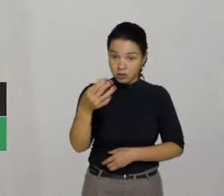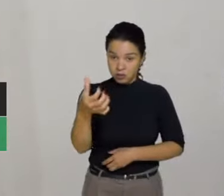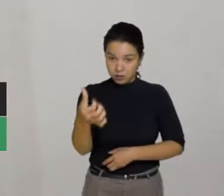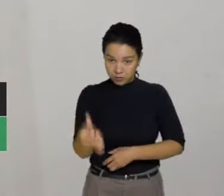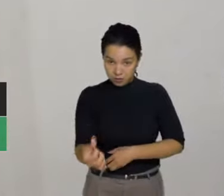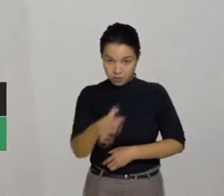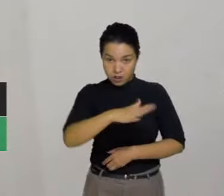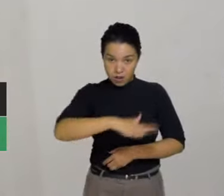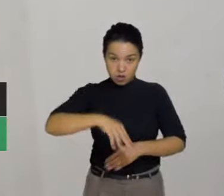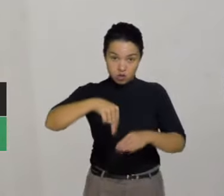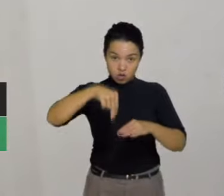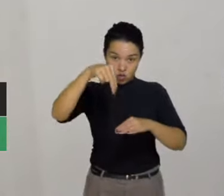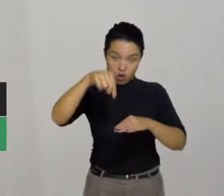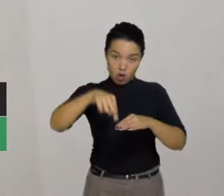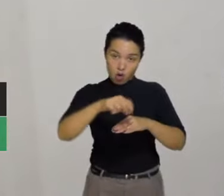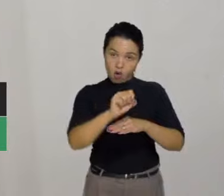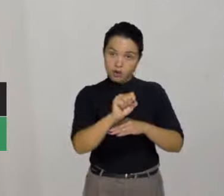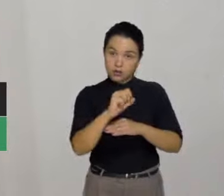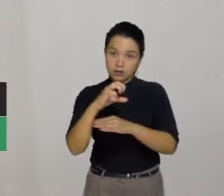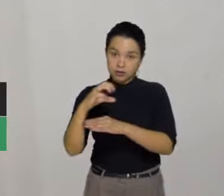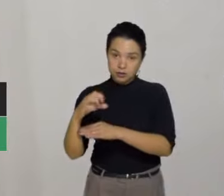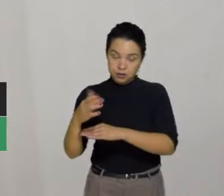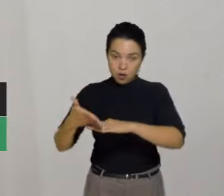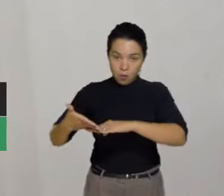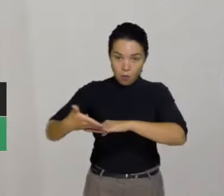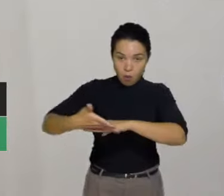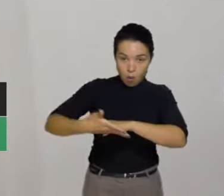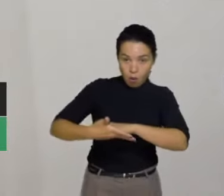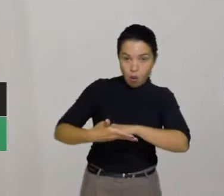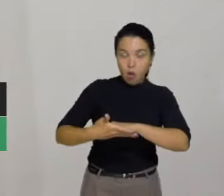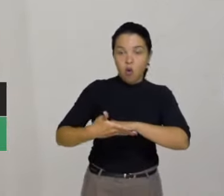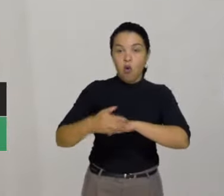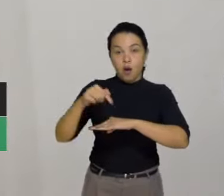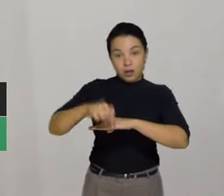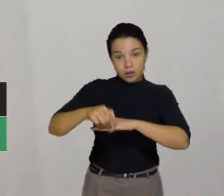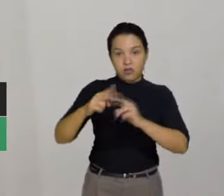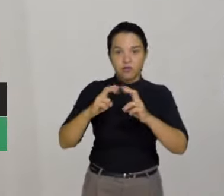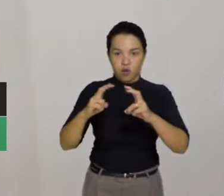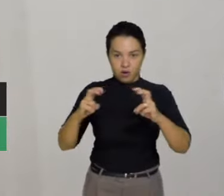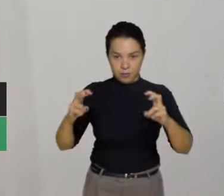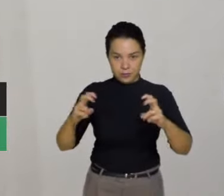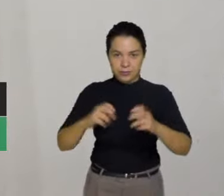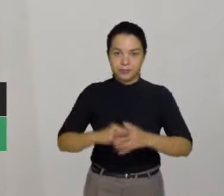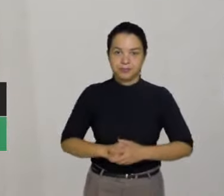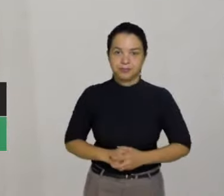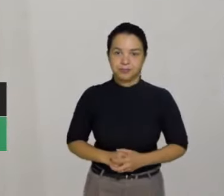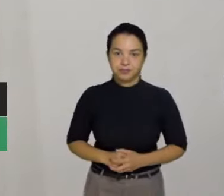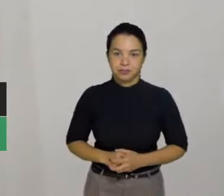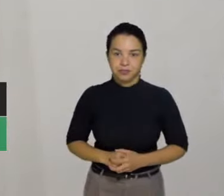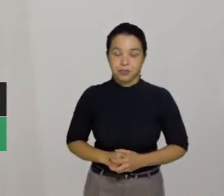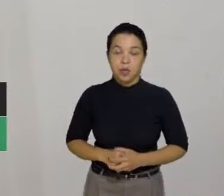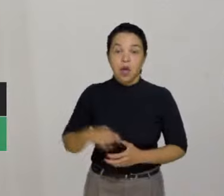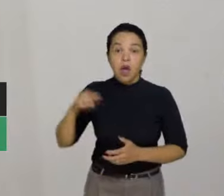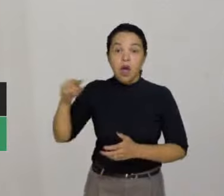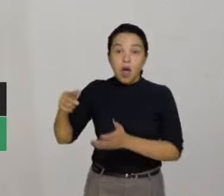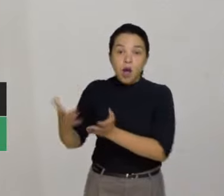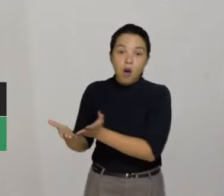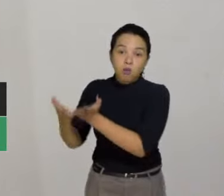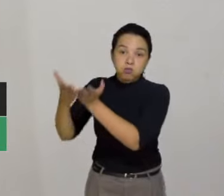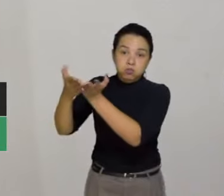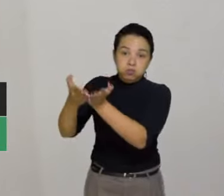da ilha de Santa Catarina, no porto de Nossa Senhora do Desterro, hoje Florianópolis, transportados pelo navio